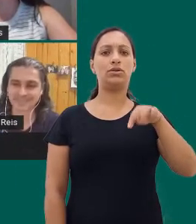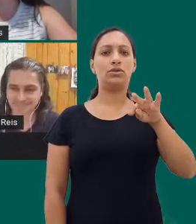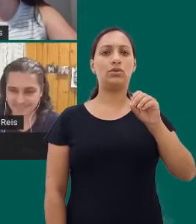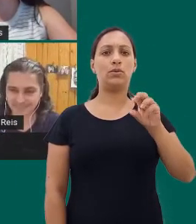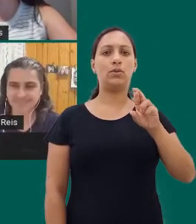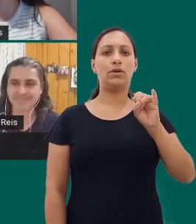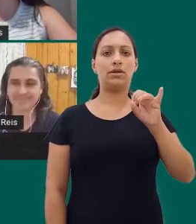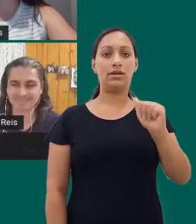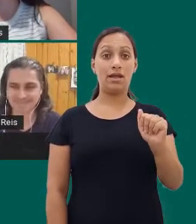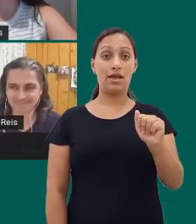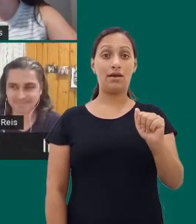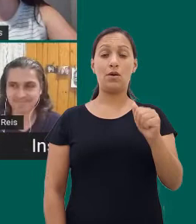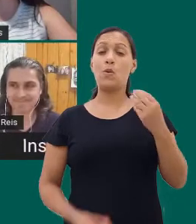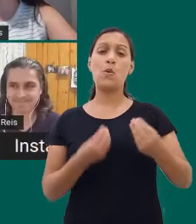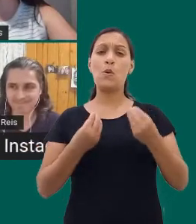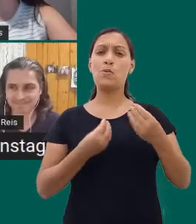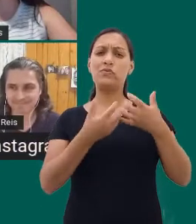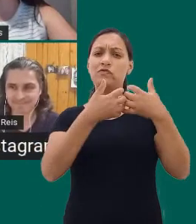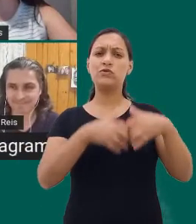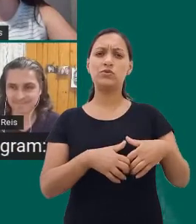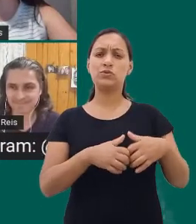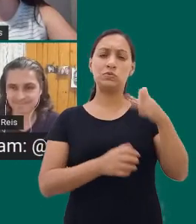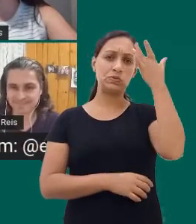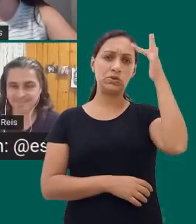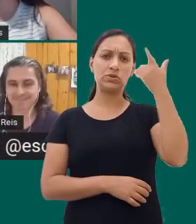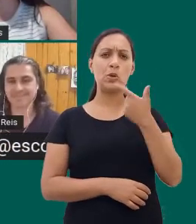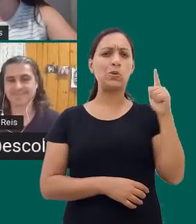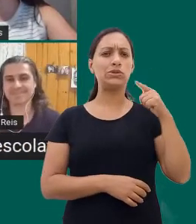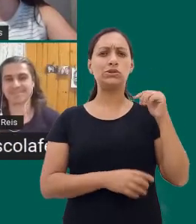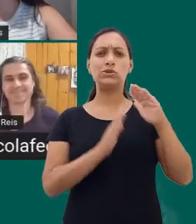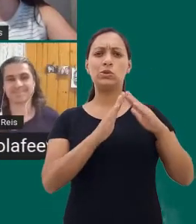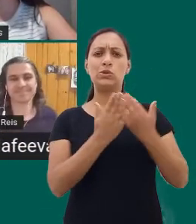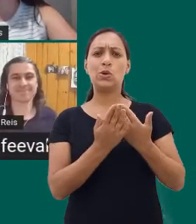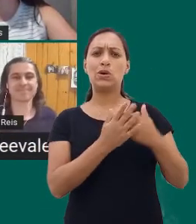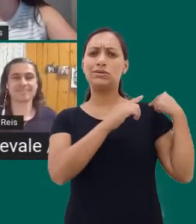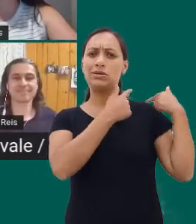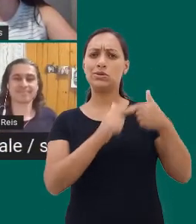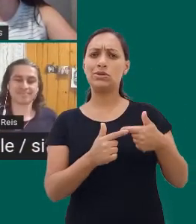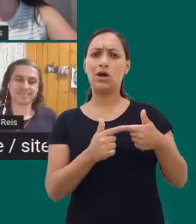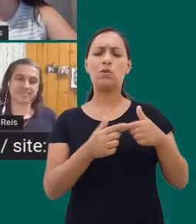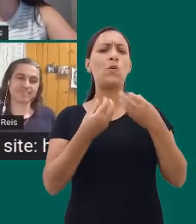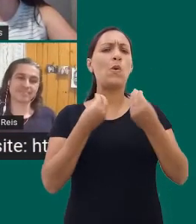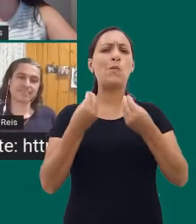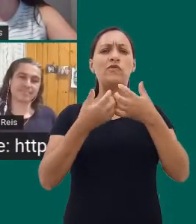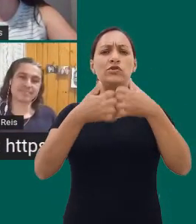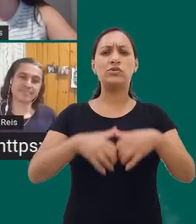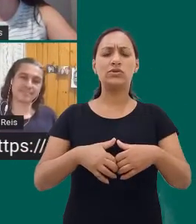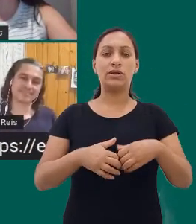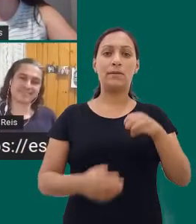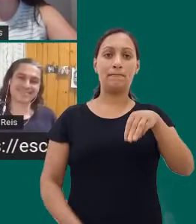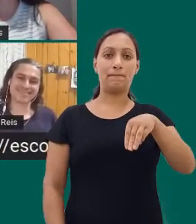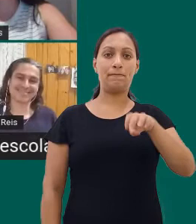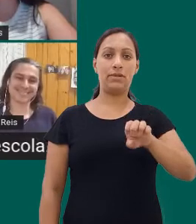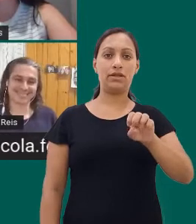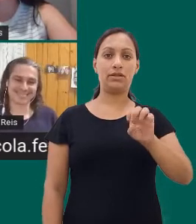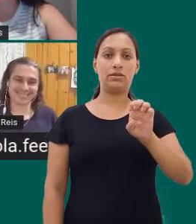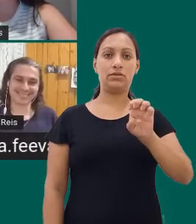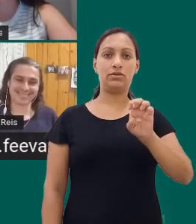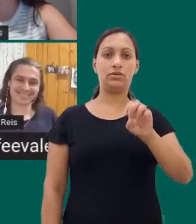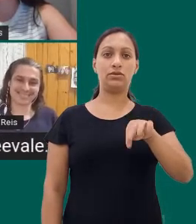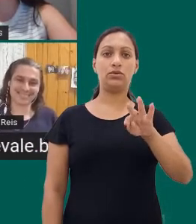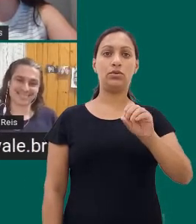Como é que funciona? Porque eu não sei se as escolas tradicionais, acho que não tem essas questões, mentoria, é quase um divã para os alunos, para a gente